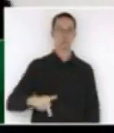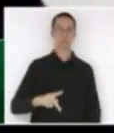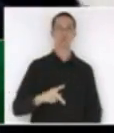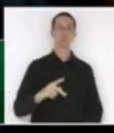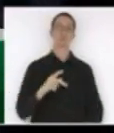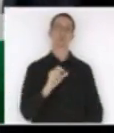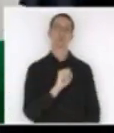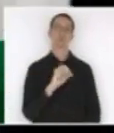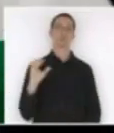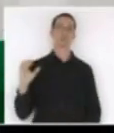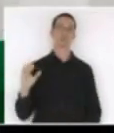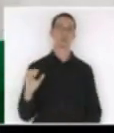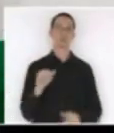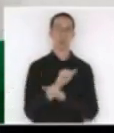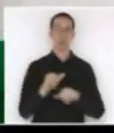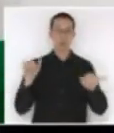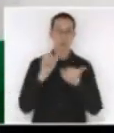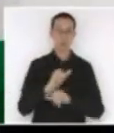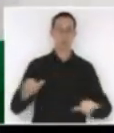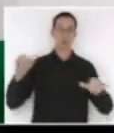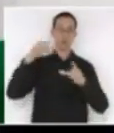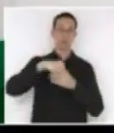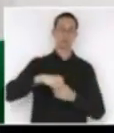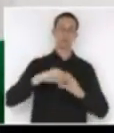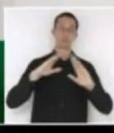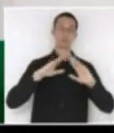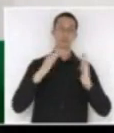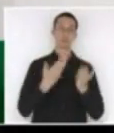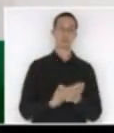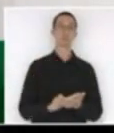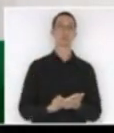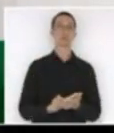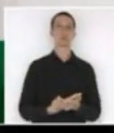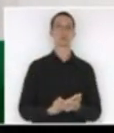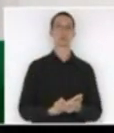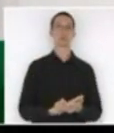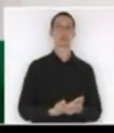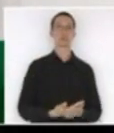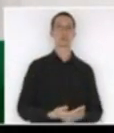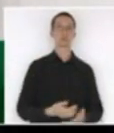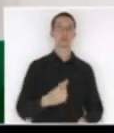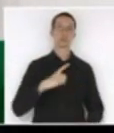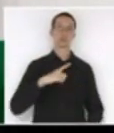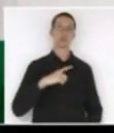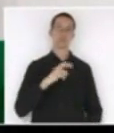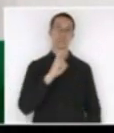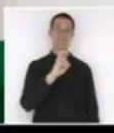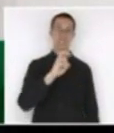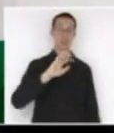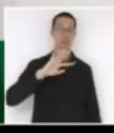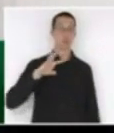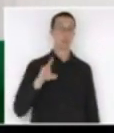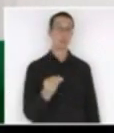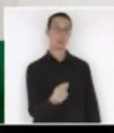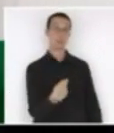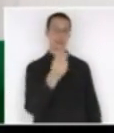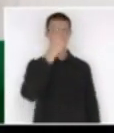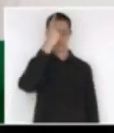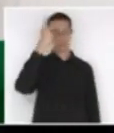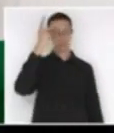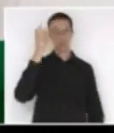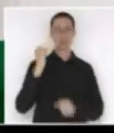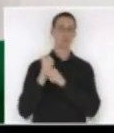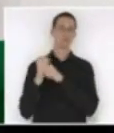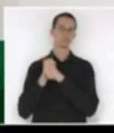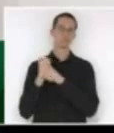públicas, muito bem pensado, até lembrando, não é? São mais de 5 milhões de vítimas todos os anos. A cada 5